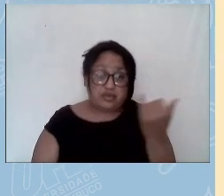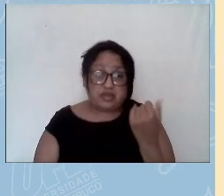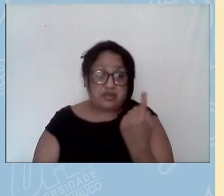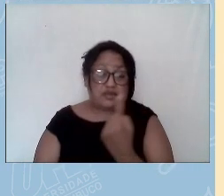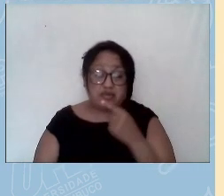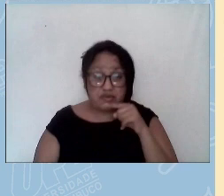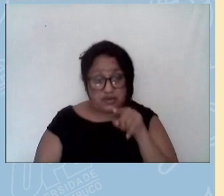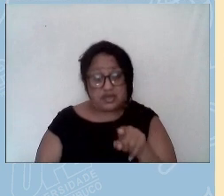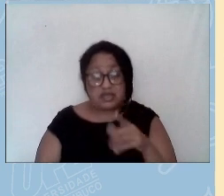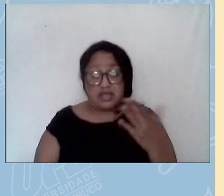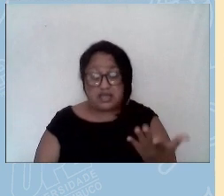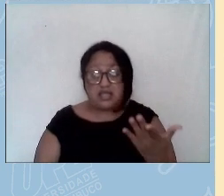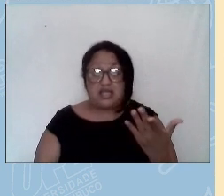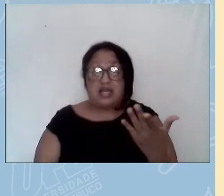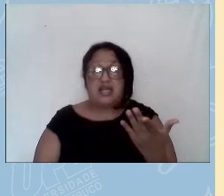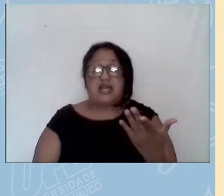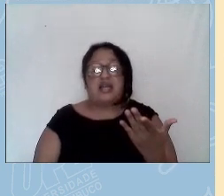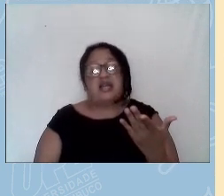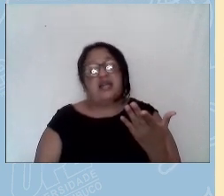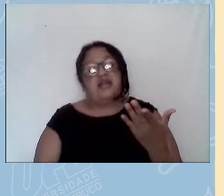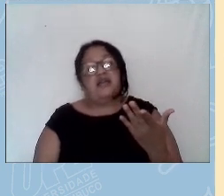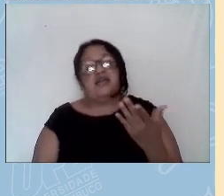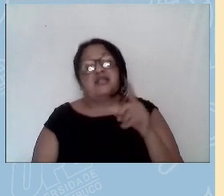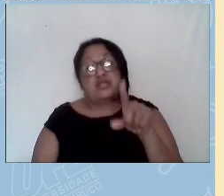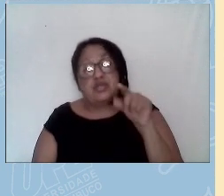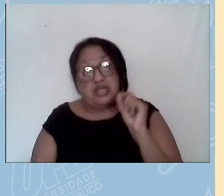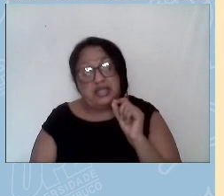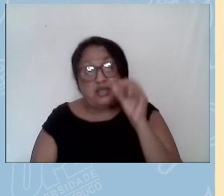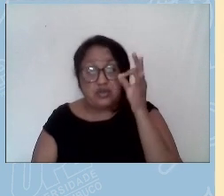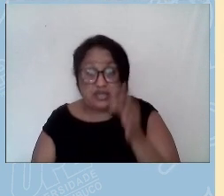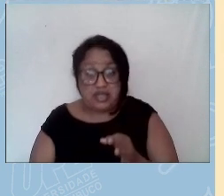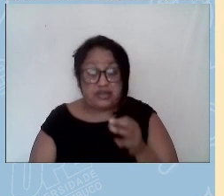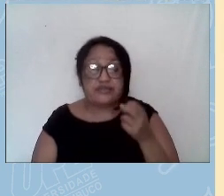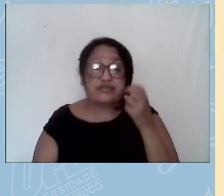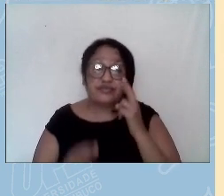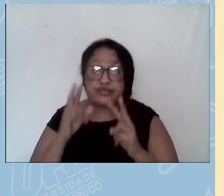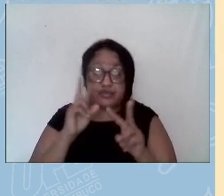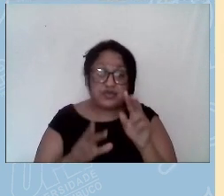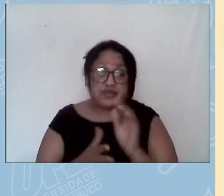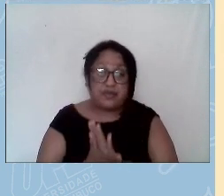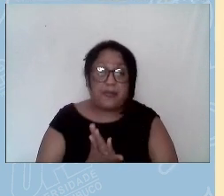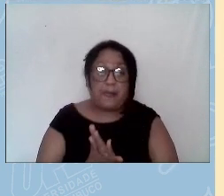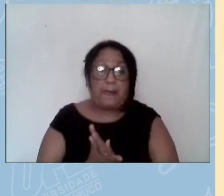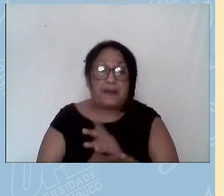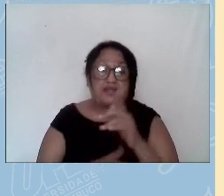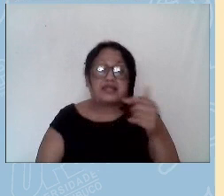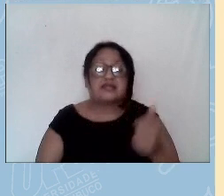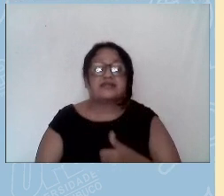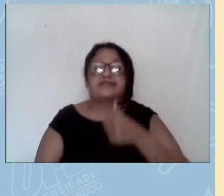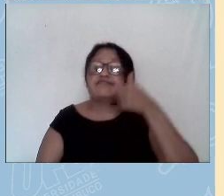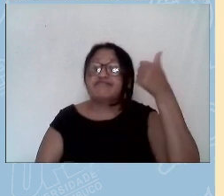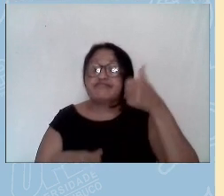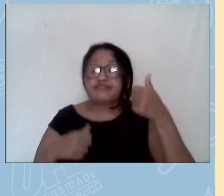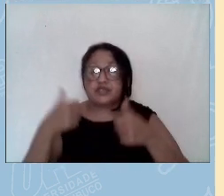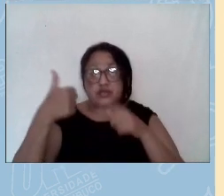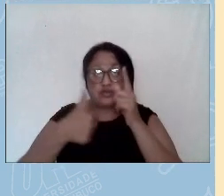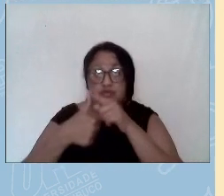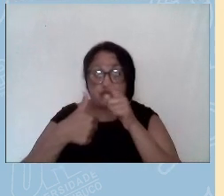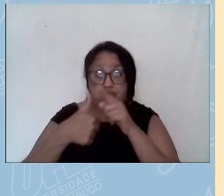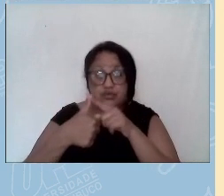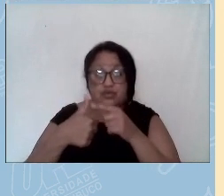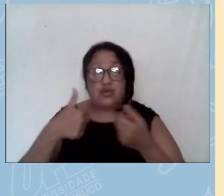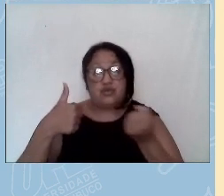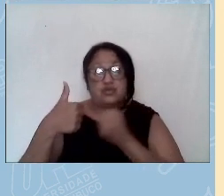decidir pela alternativa correta vamos verificar na afirmação 1 o número de indivíduos